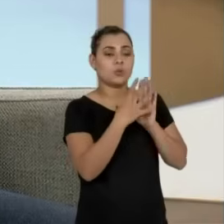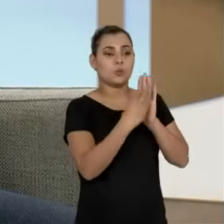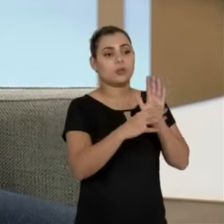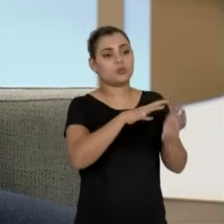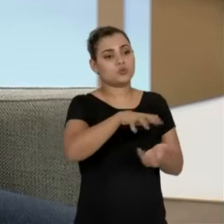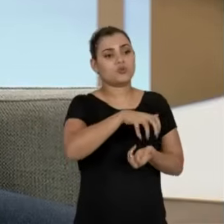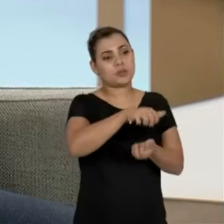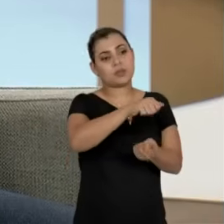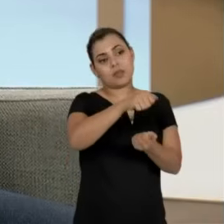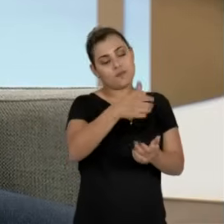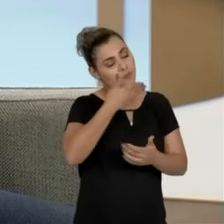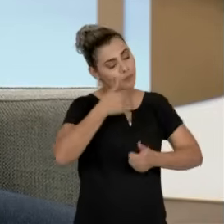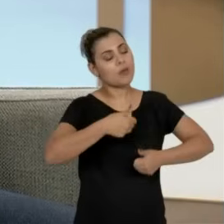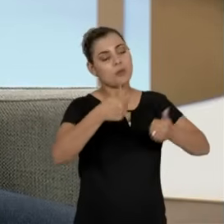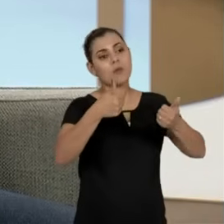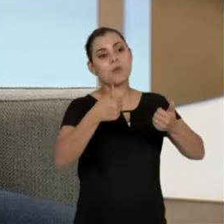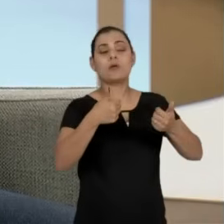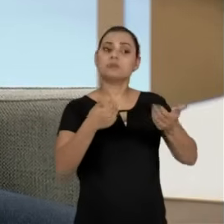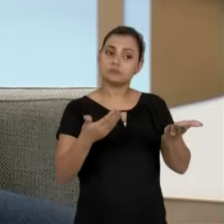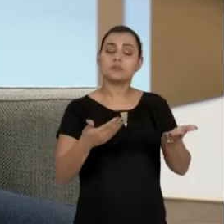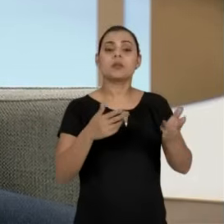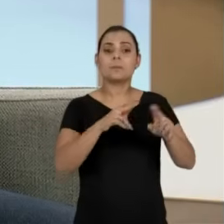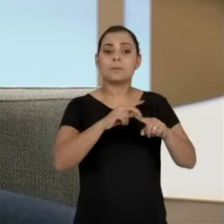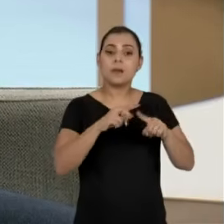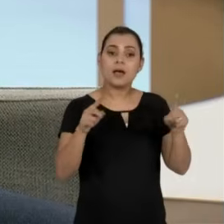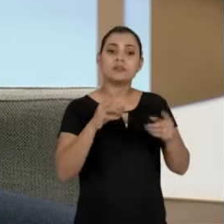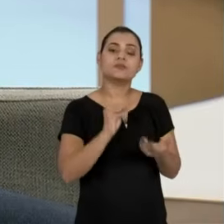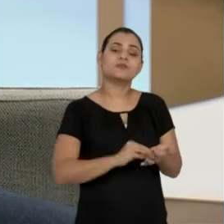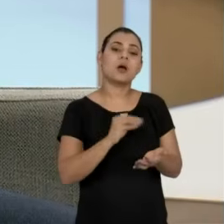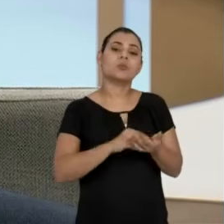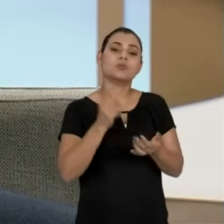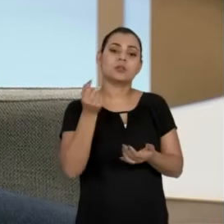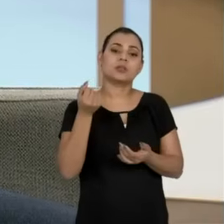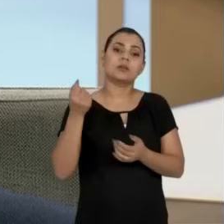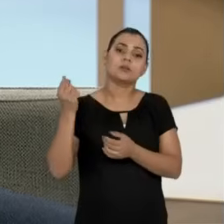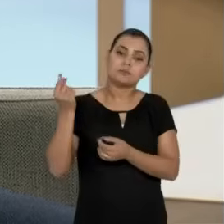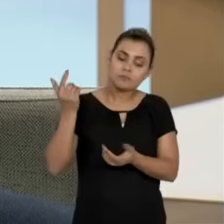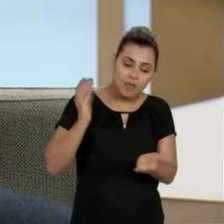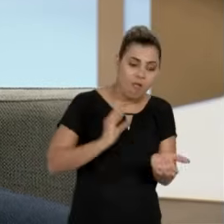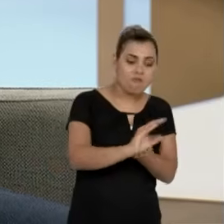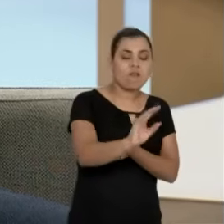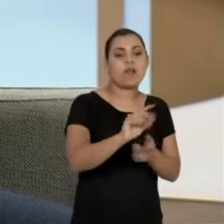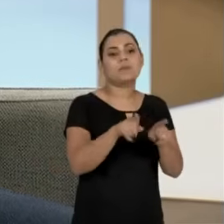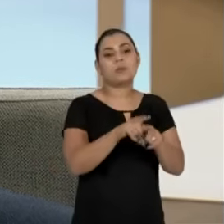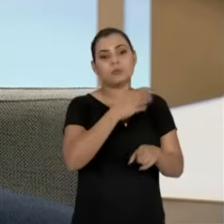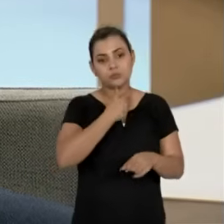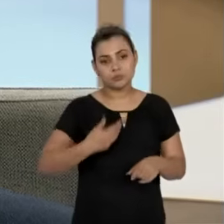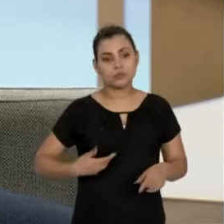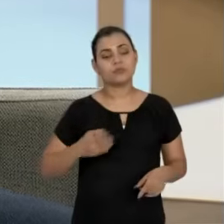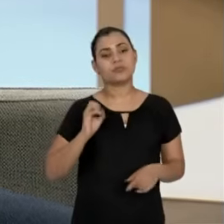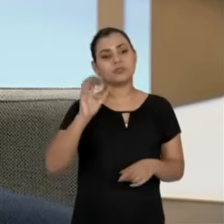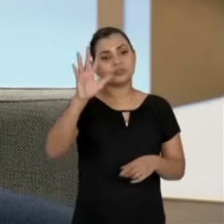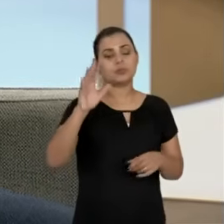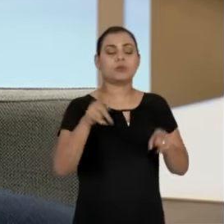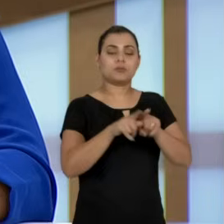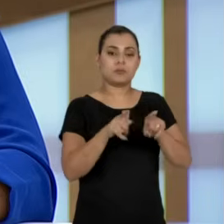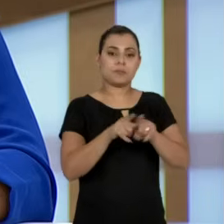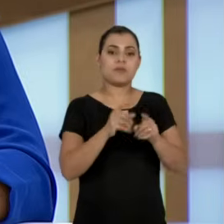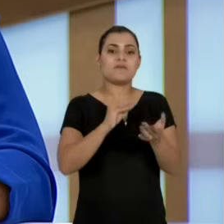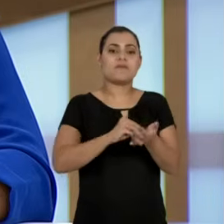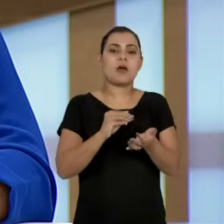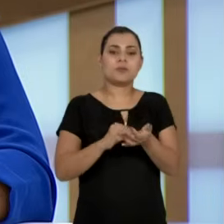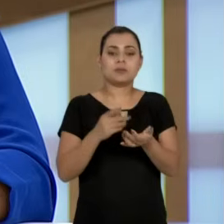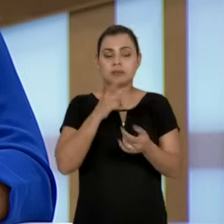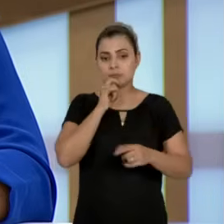sustentável, né? Falta incentivos fiscais de nível estadual para que